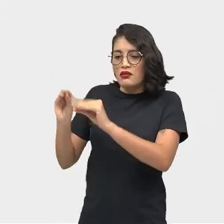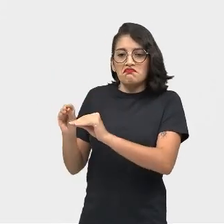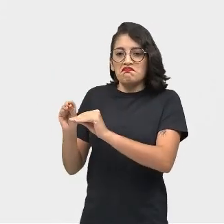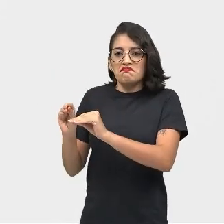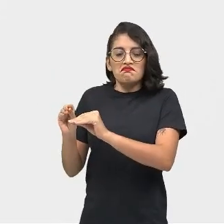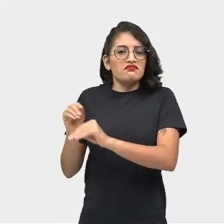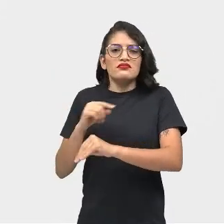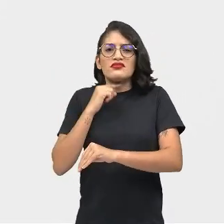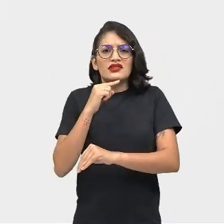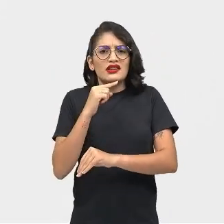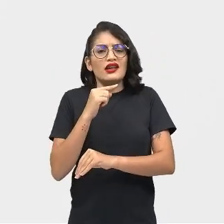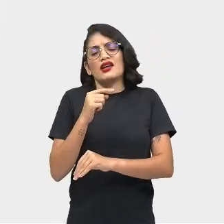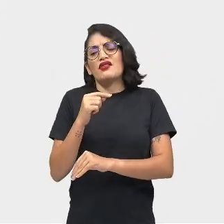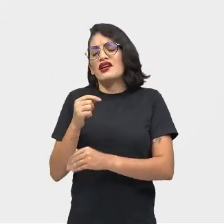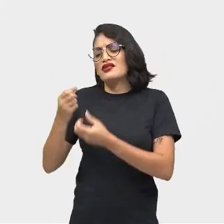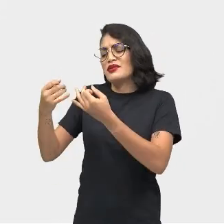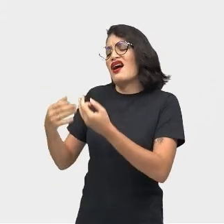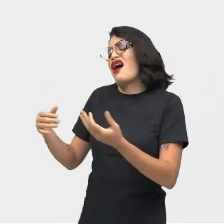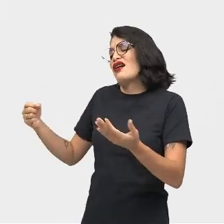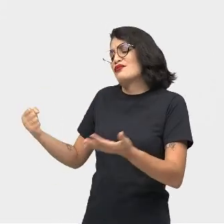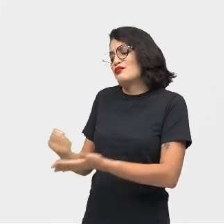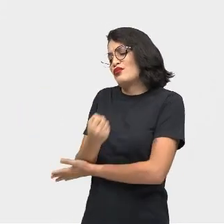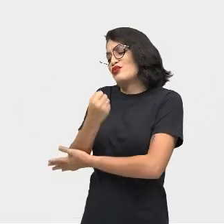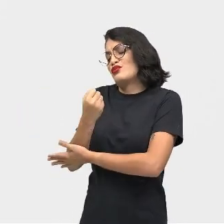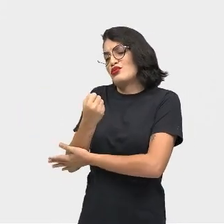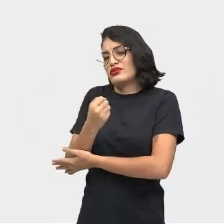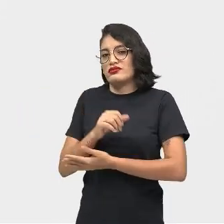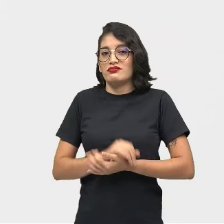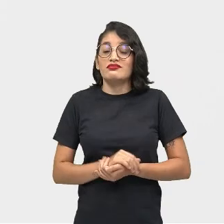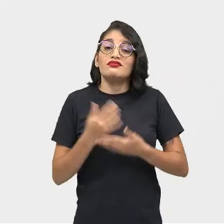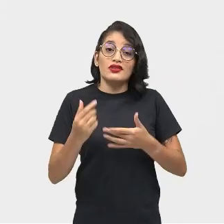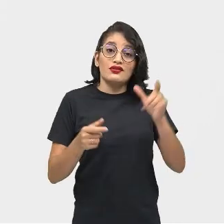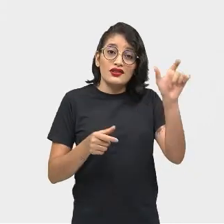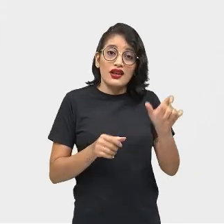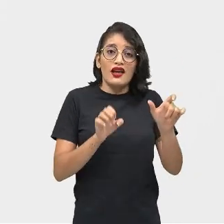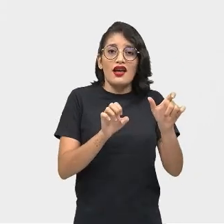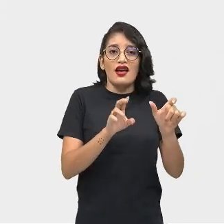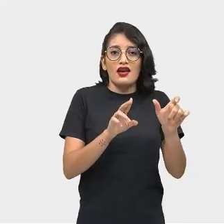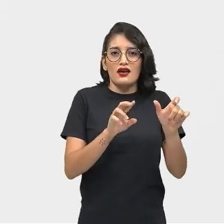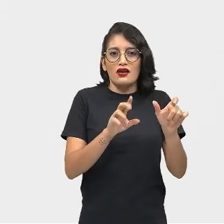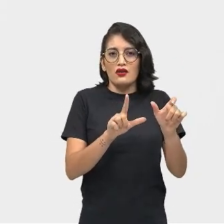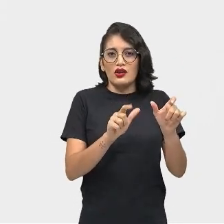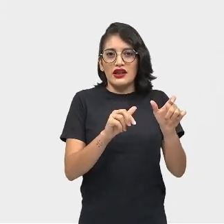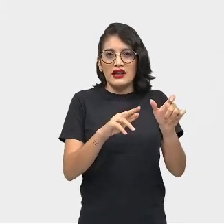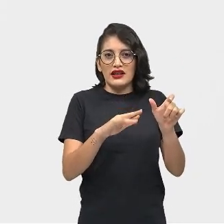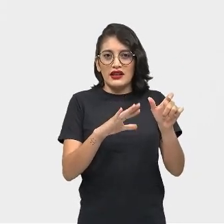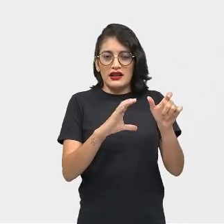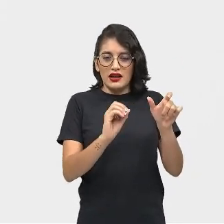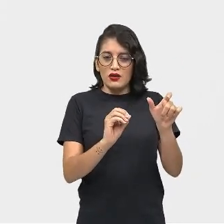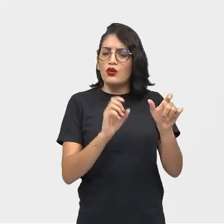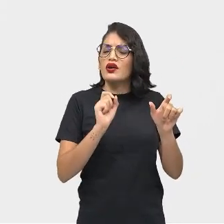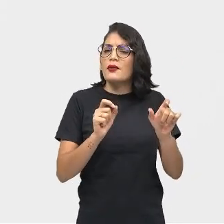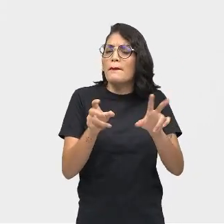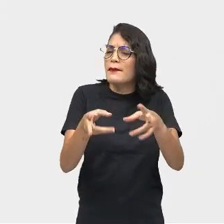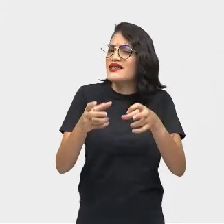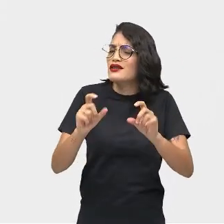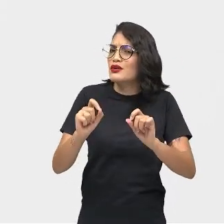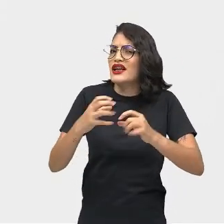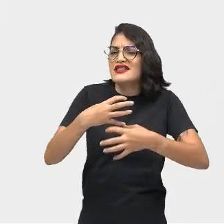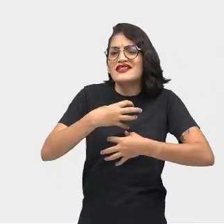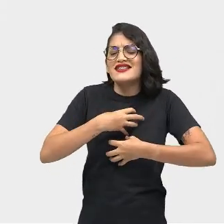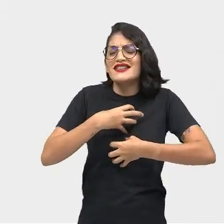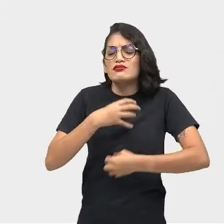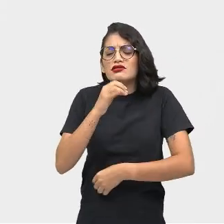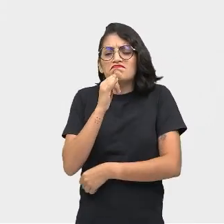vai dizer que pena. Então, nós já temos aqui um meu lírico em que você começa a observar que é um sentimento ali